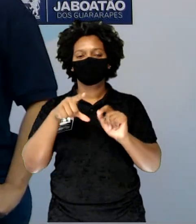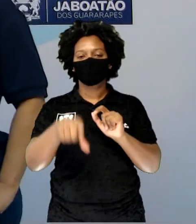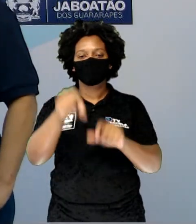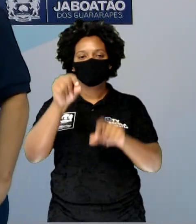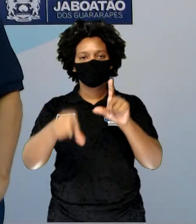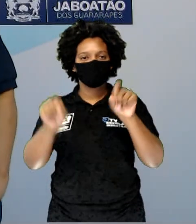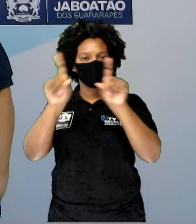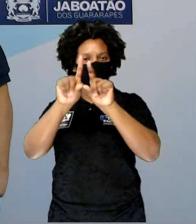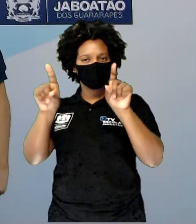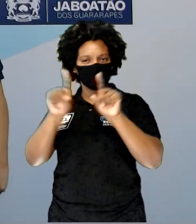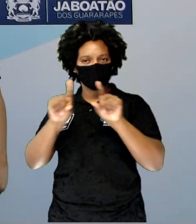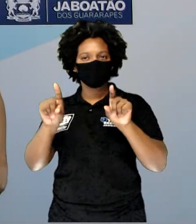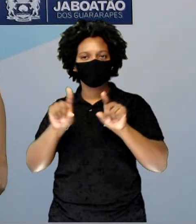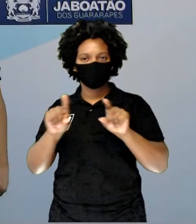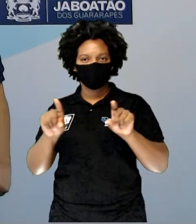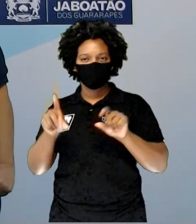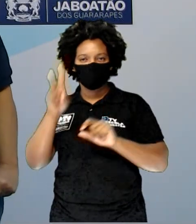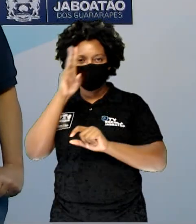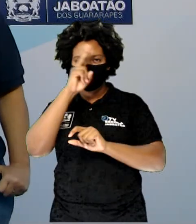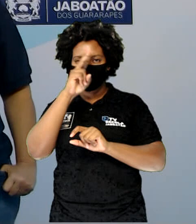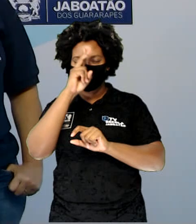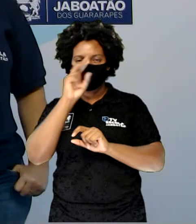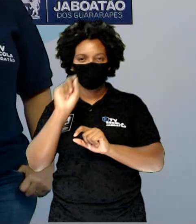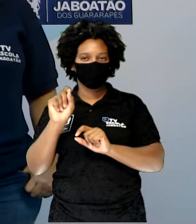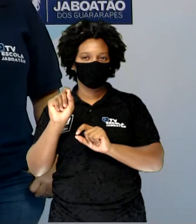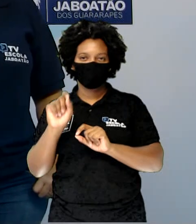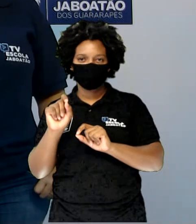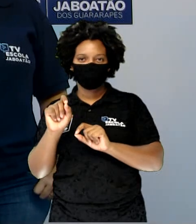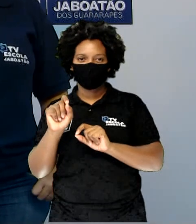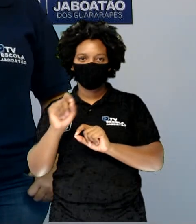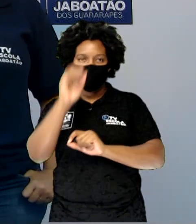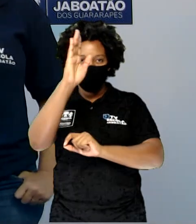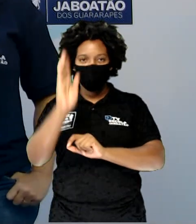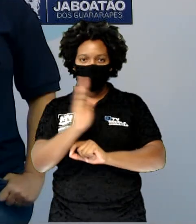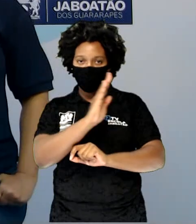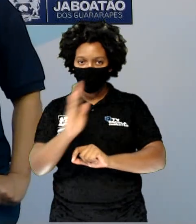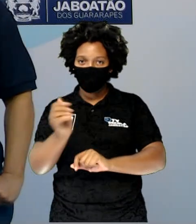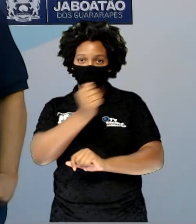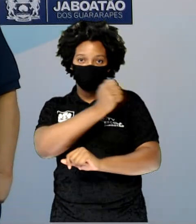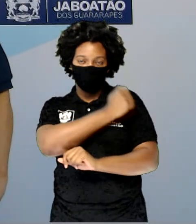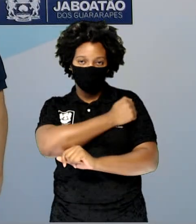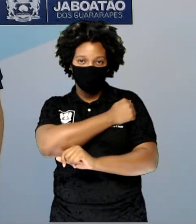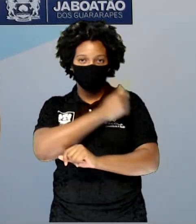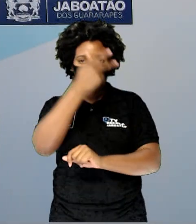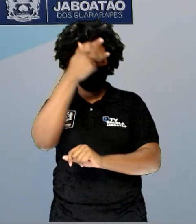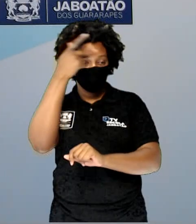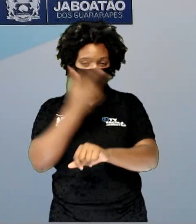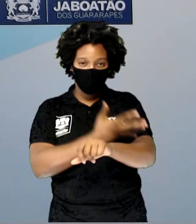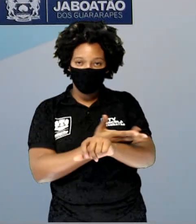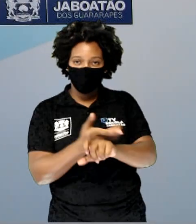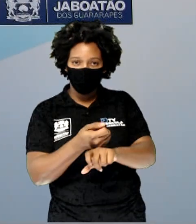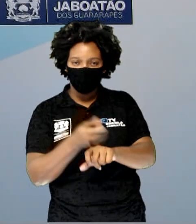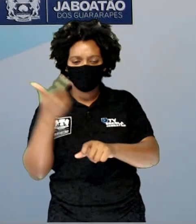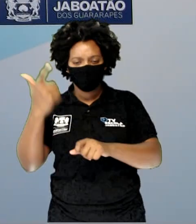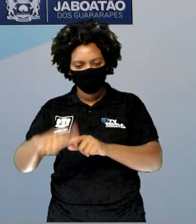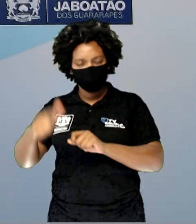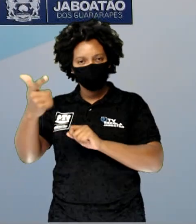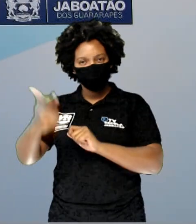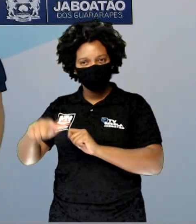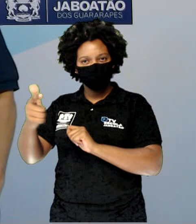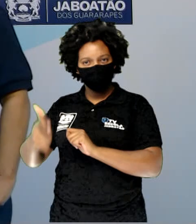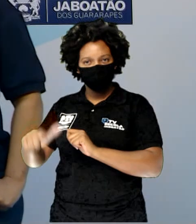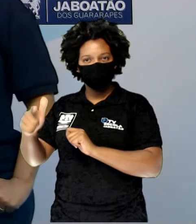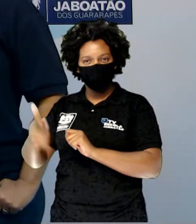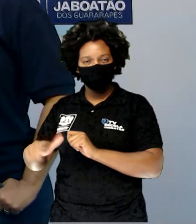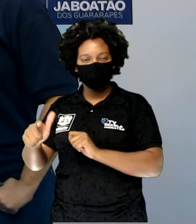expressões de efeito. Lembra a questão do padre, o estudante e o caboclo, que ele repete a questão